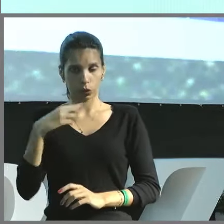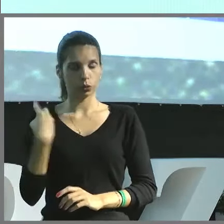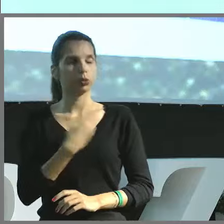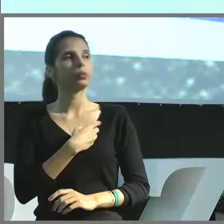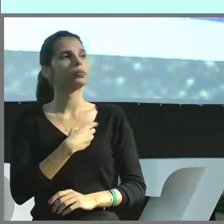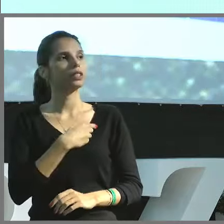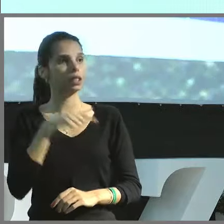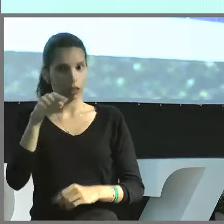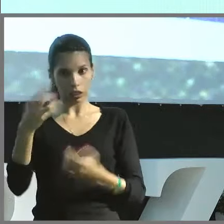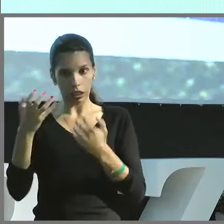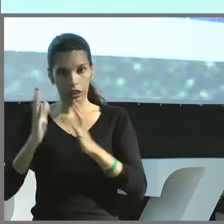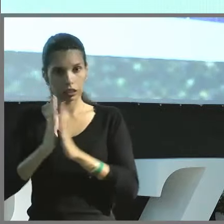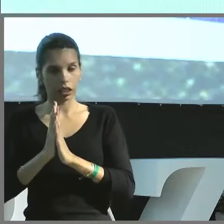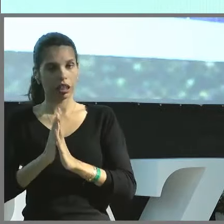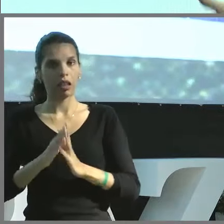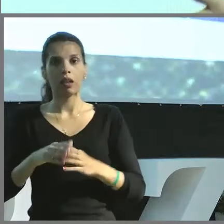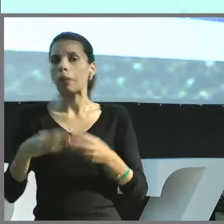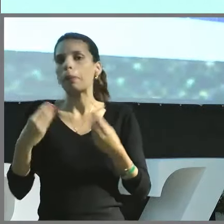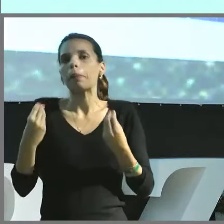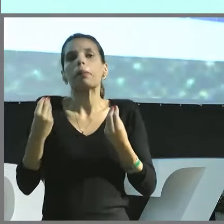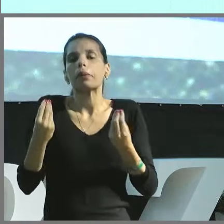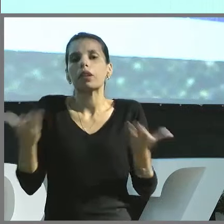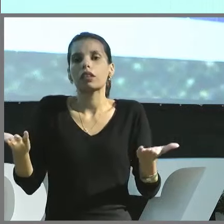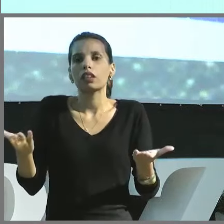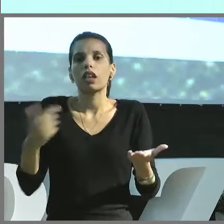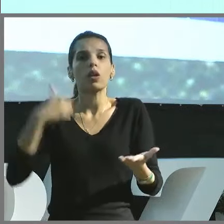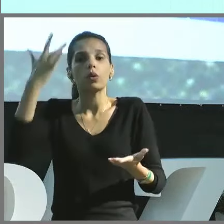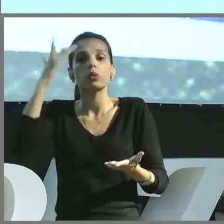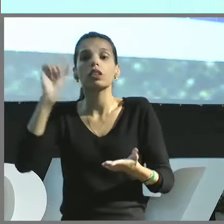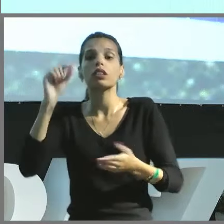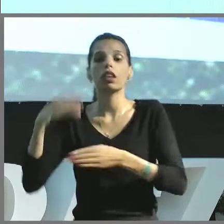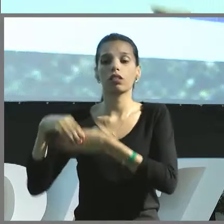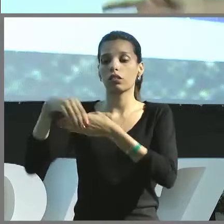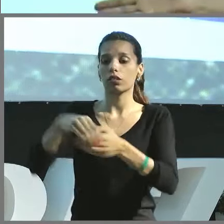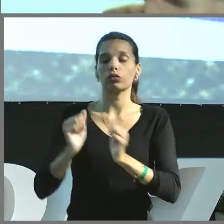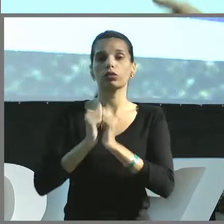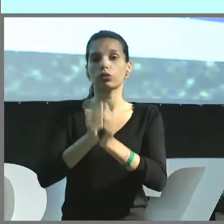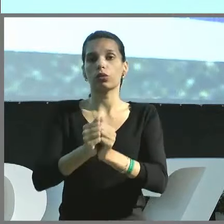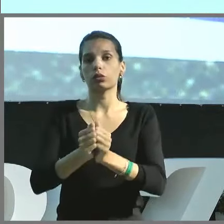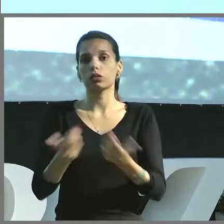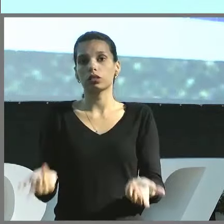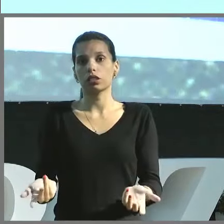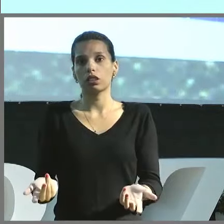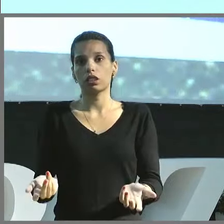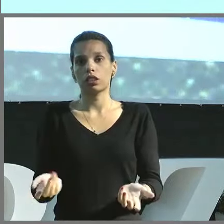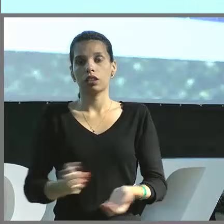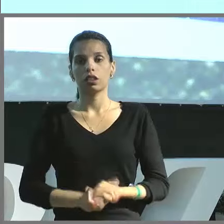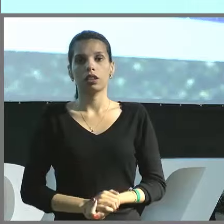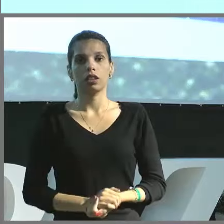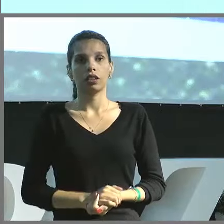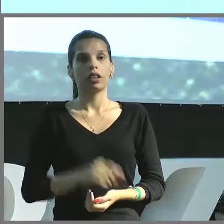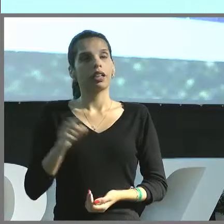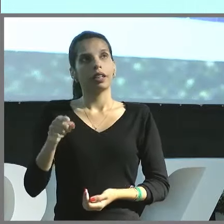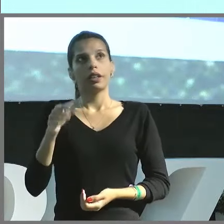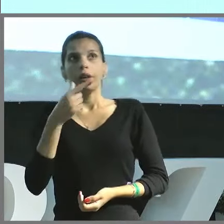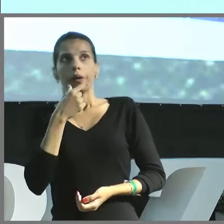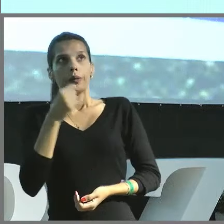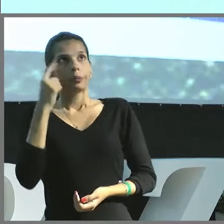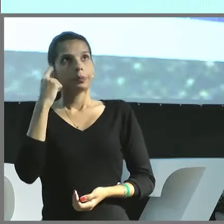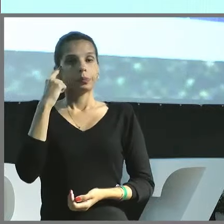Ele disse, tu não quer fazer um Pai Nosso? E para quê? Não, para a gente saber quem te trouxe, cara, aqui. Quem te trouxe, cara? Ele pegou e